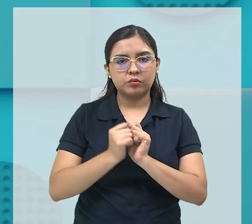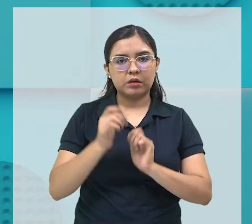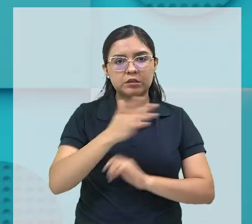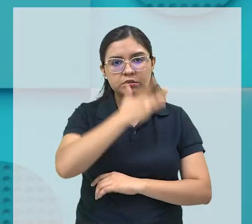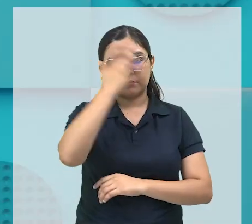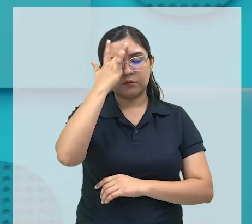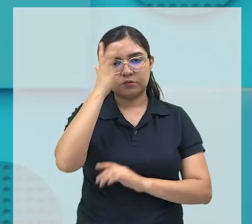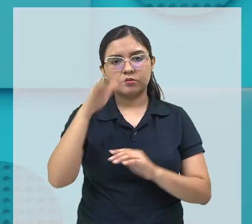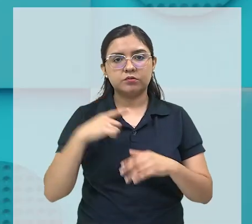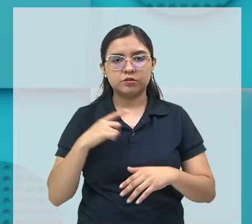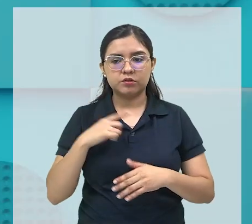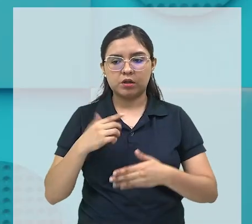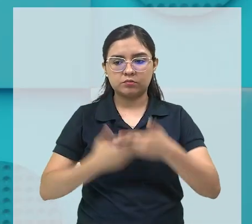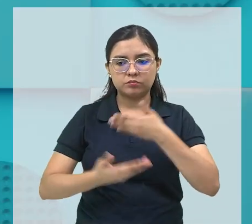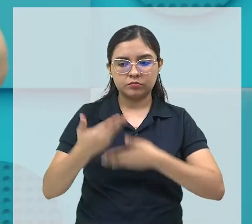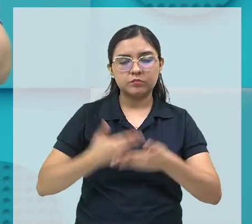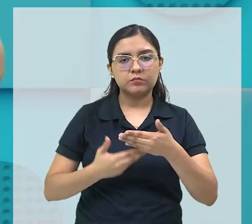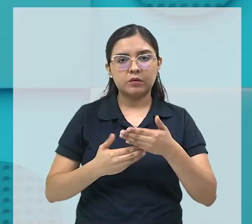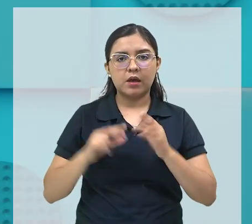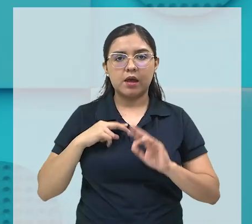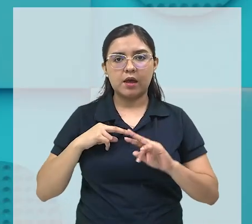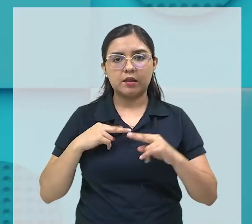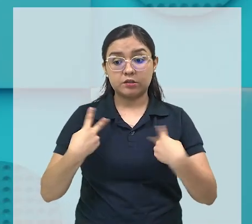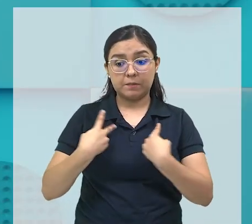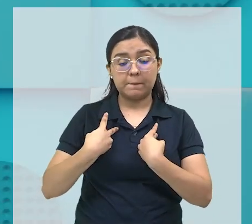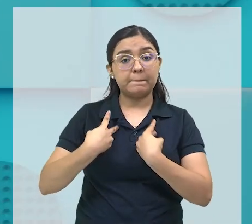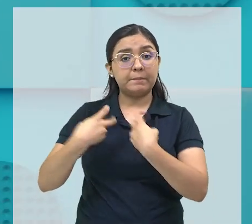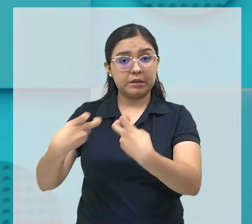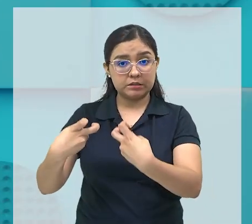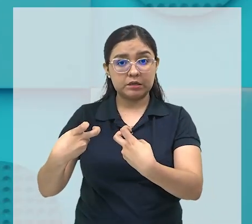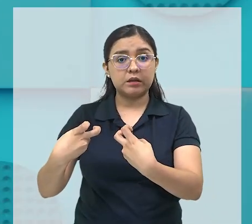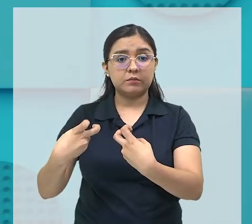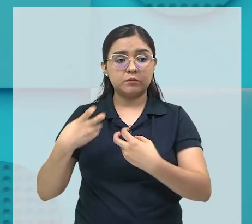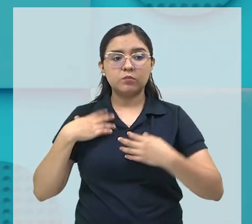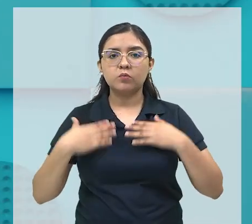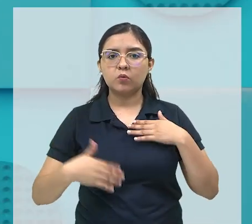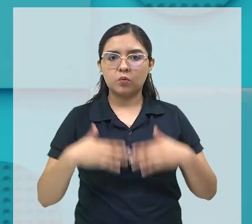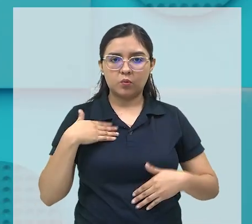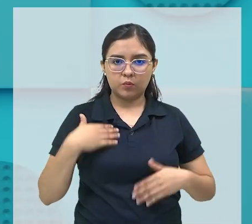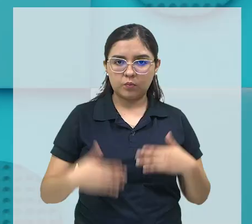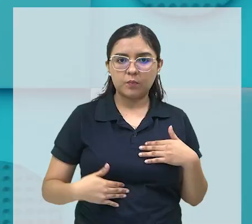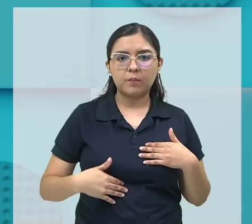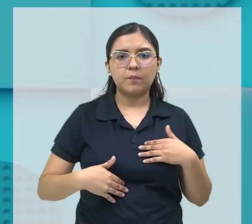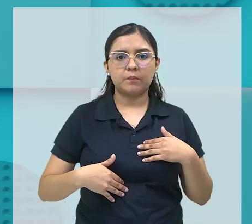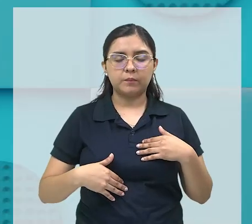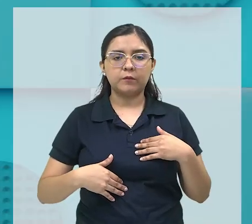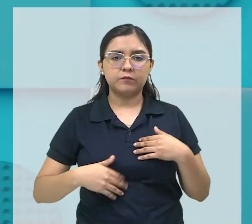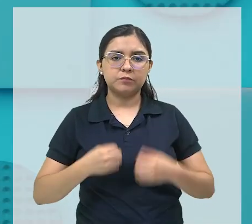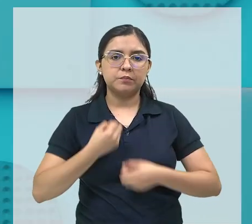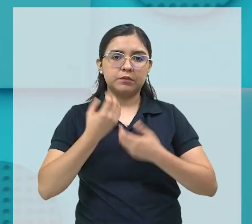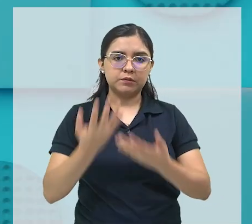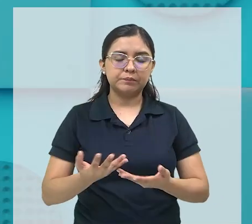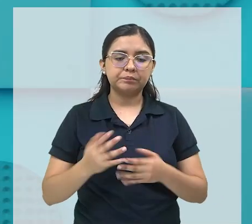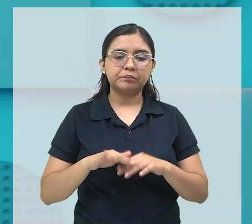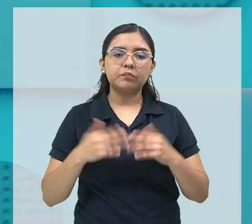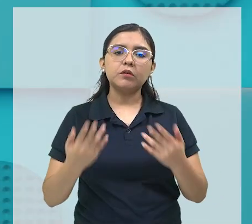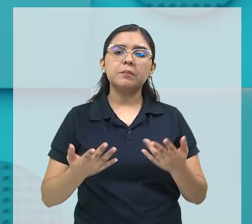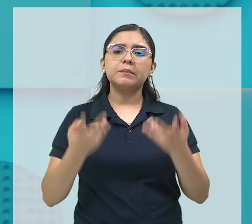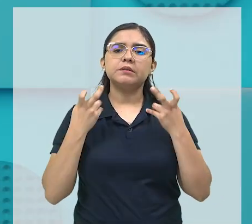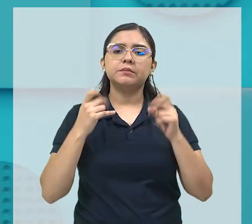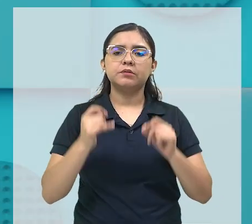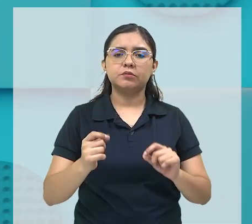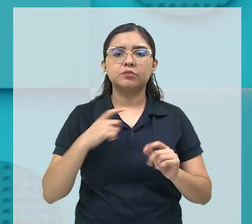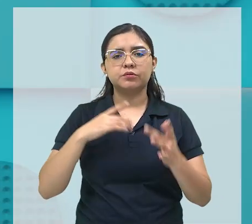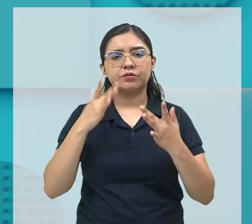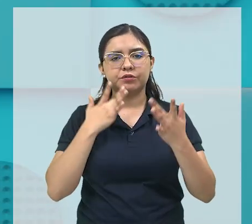pessoas com as quais a gente está nos relacionando, elas entendem as nossas movimentações, sim. Então, nós vimos que no teatro nós